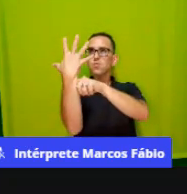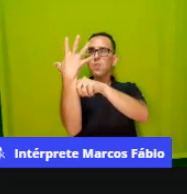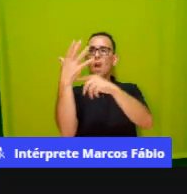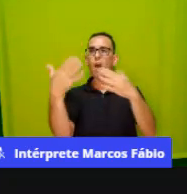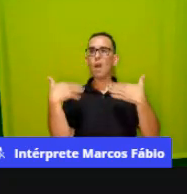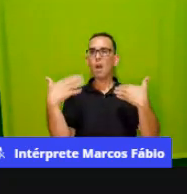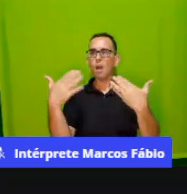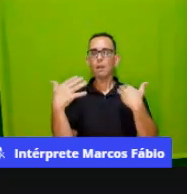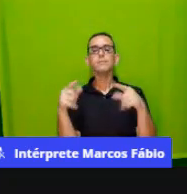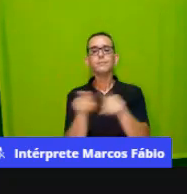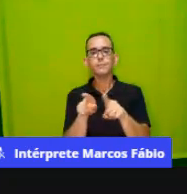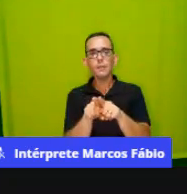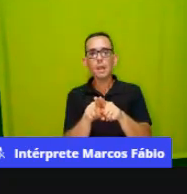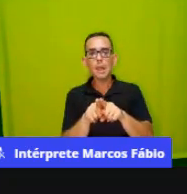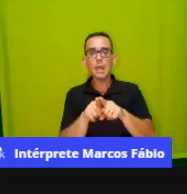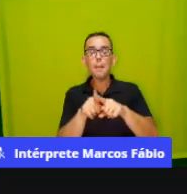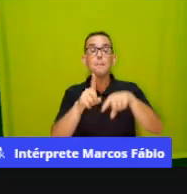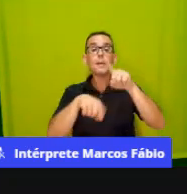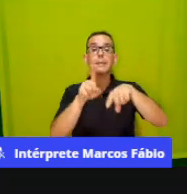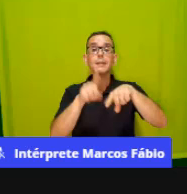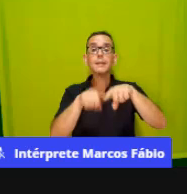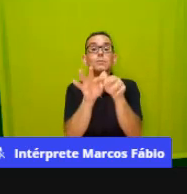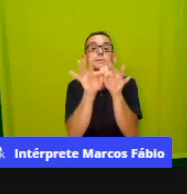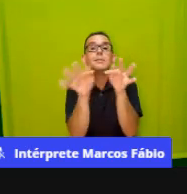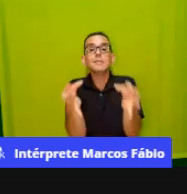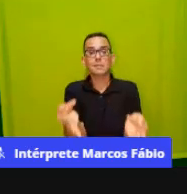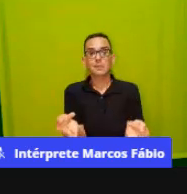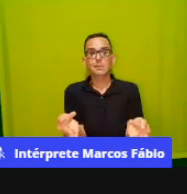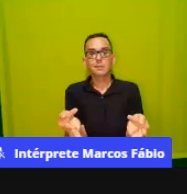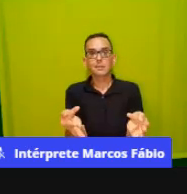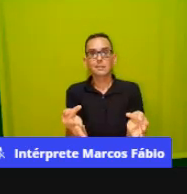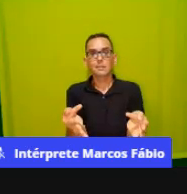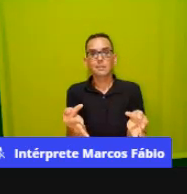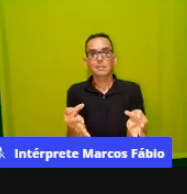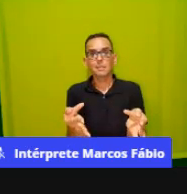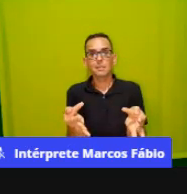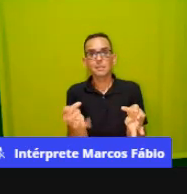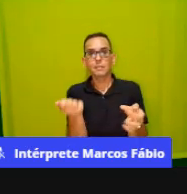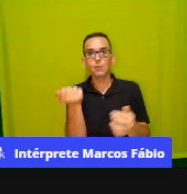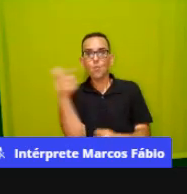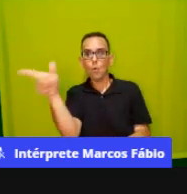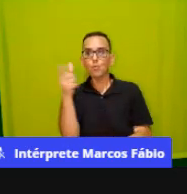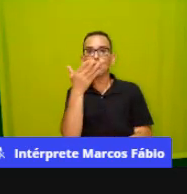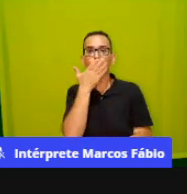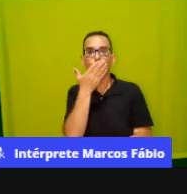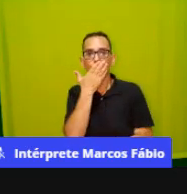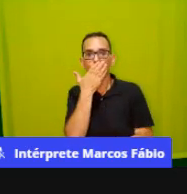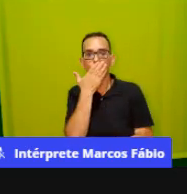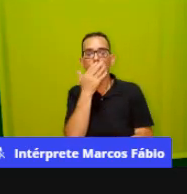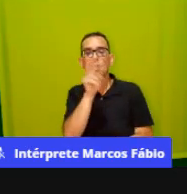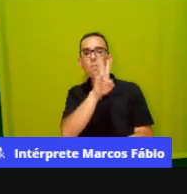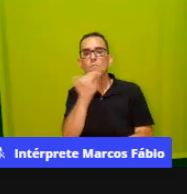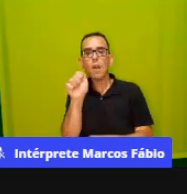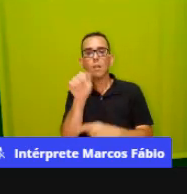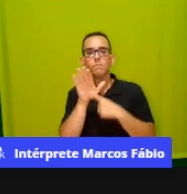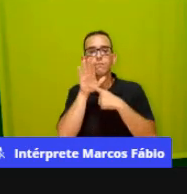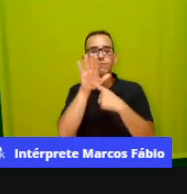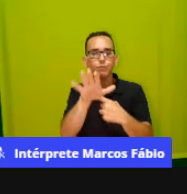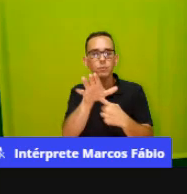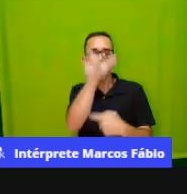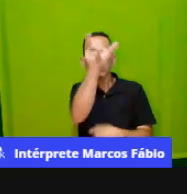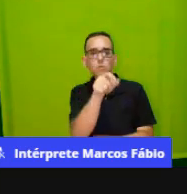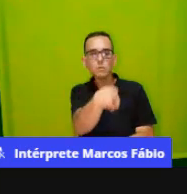elaborar com materiais mais simples, né? Mas que materiais alternativos e que vão vir a atender a necessidade do nosso